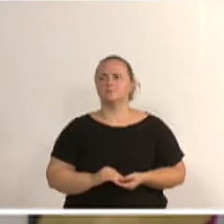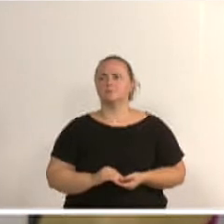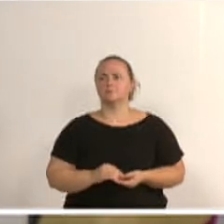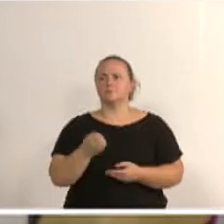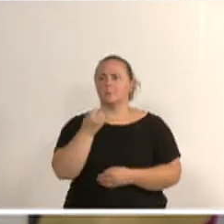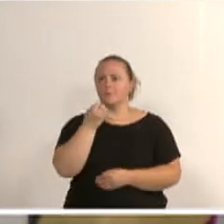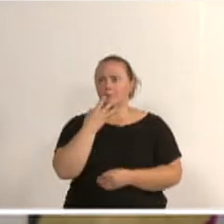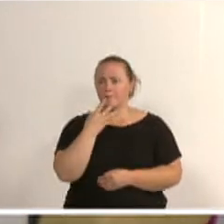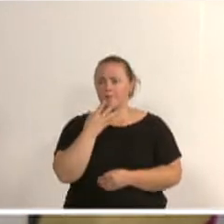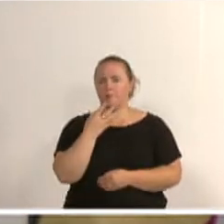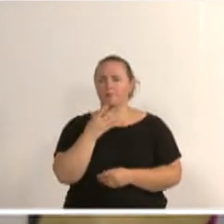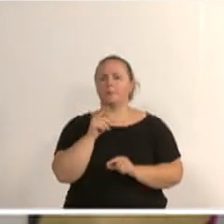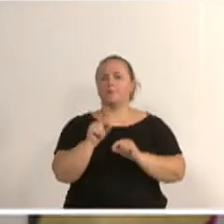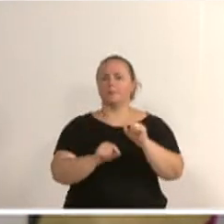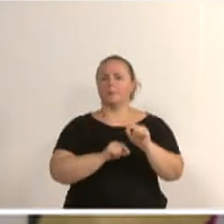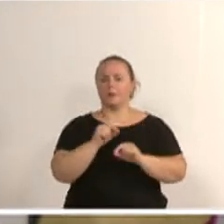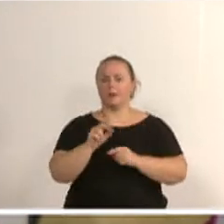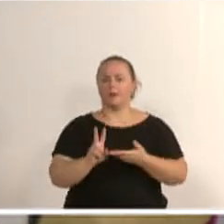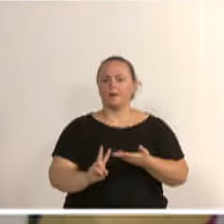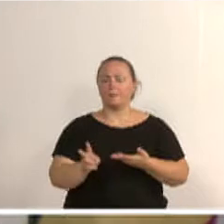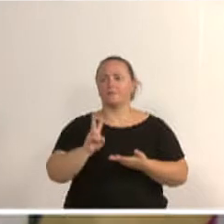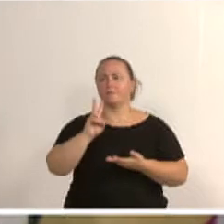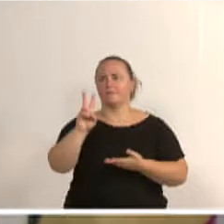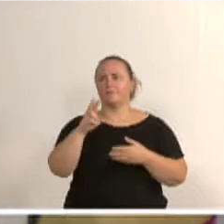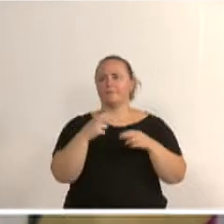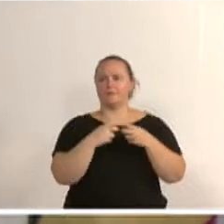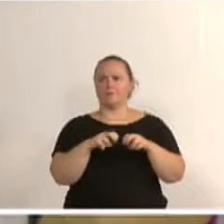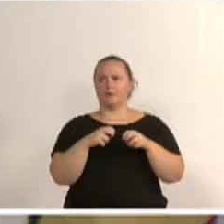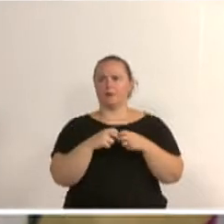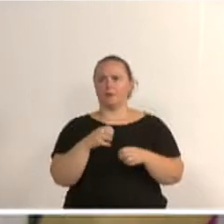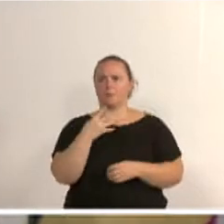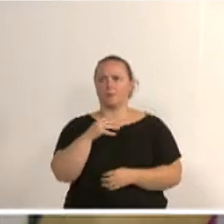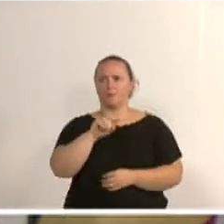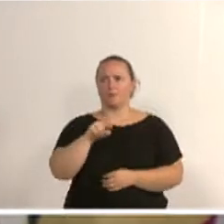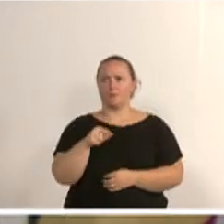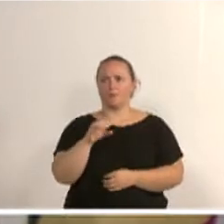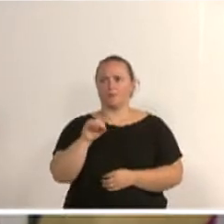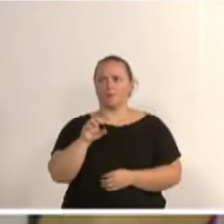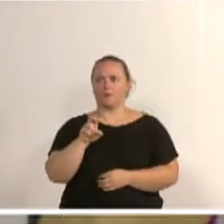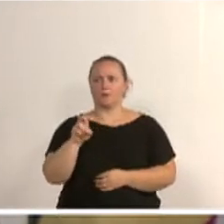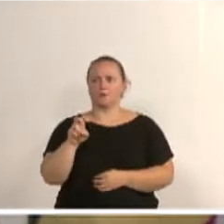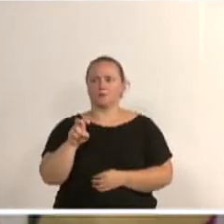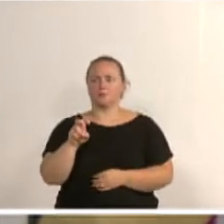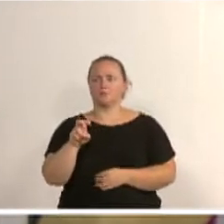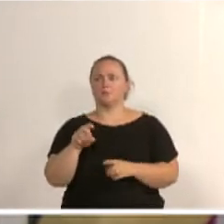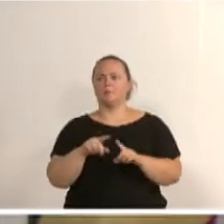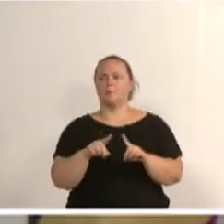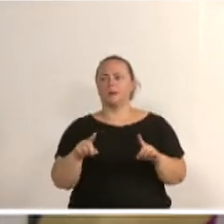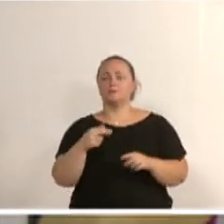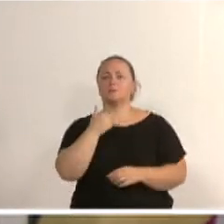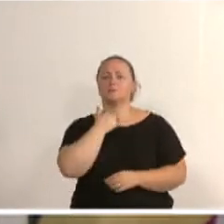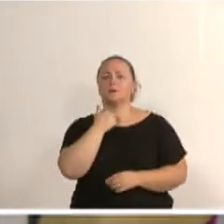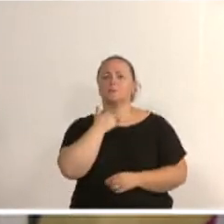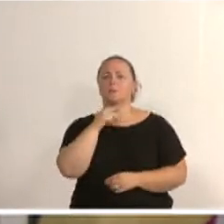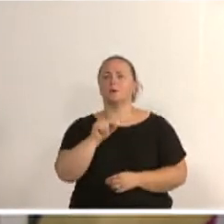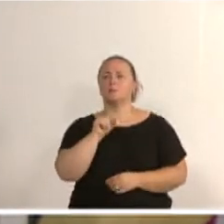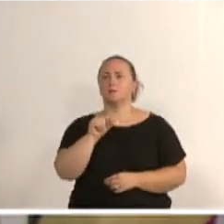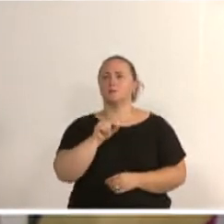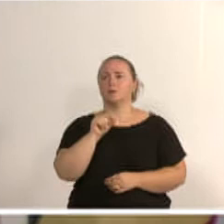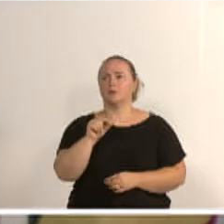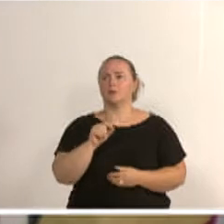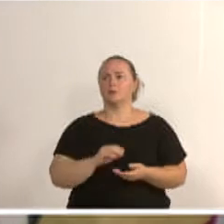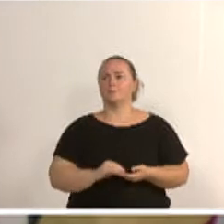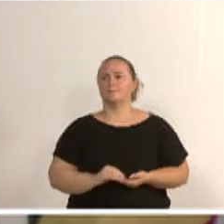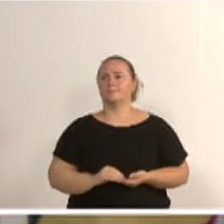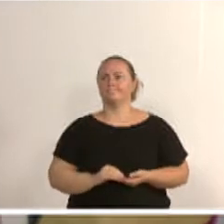bom fazer valer do valor da passagem. 4,5 assim é um pouco árduo, é árduo. Mas o que nós não podemos é